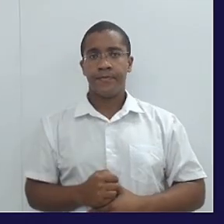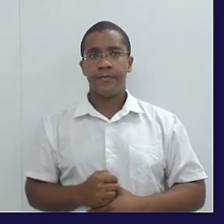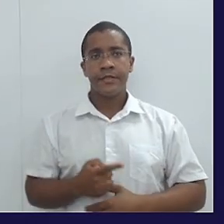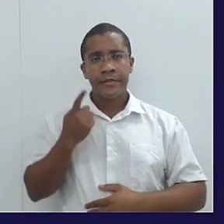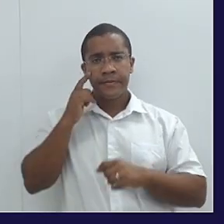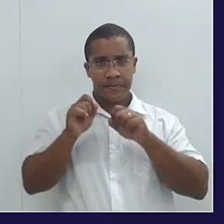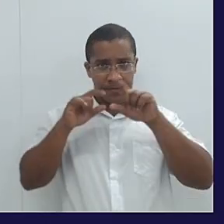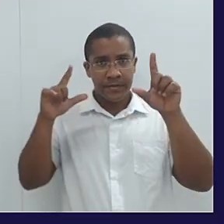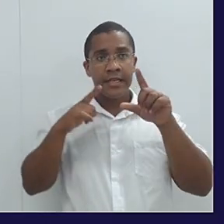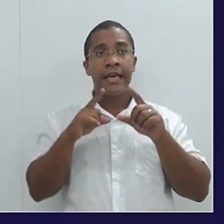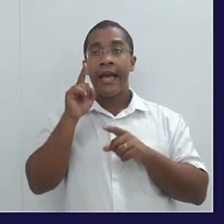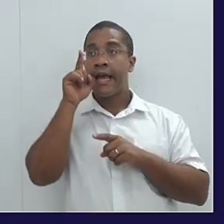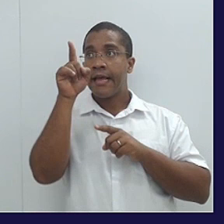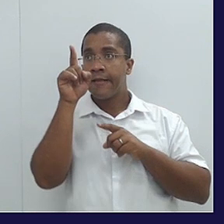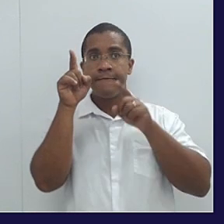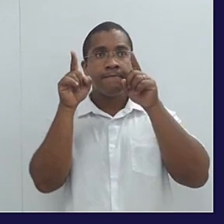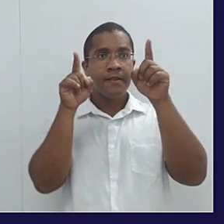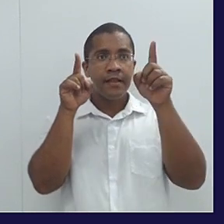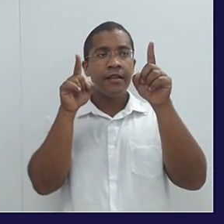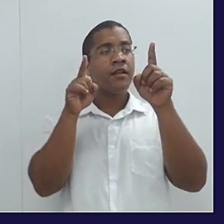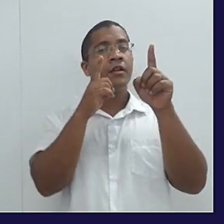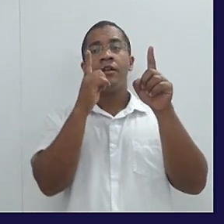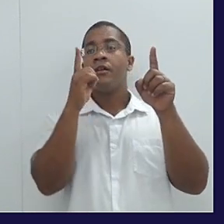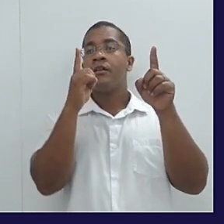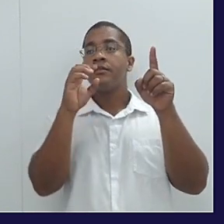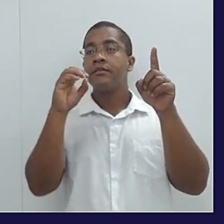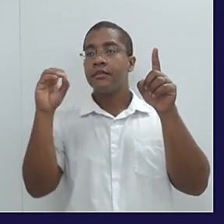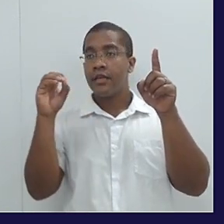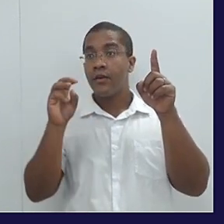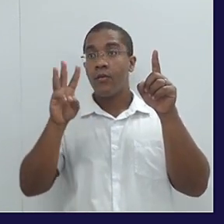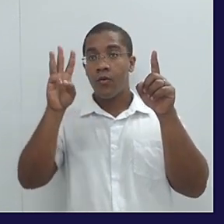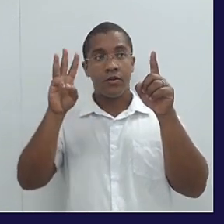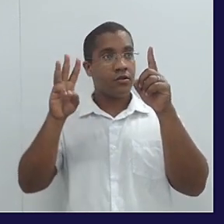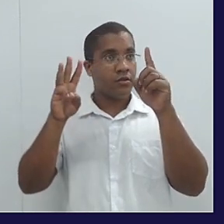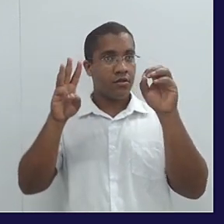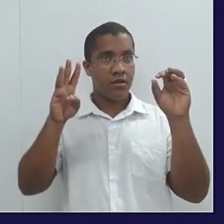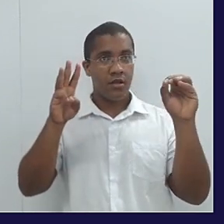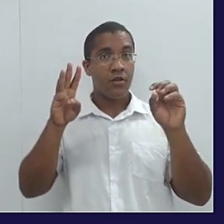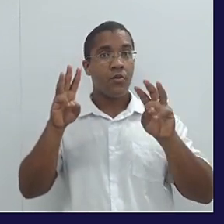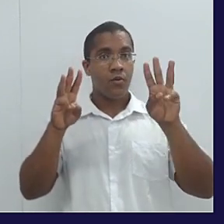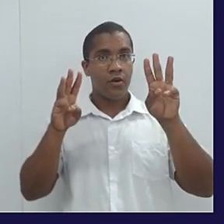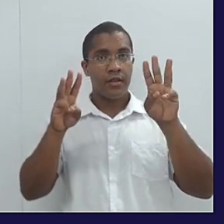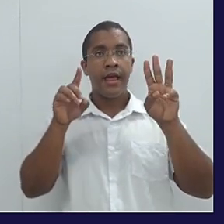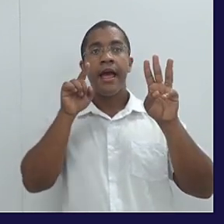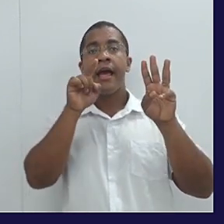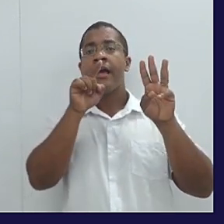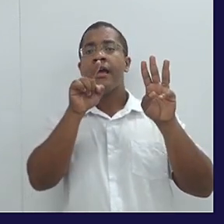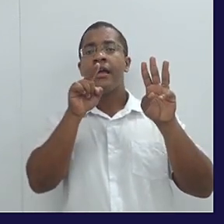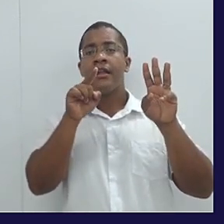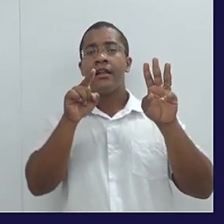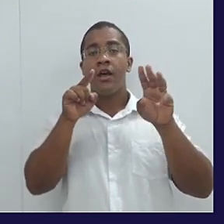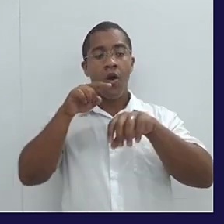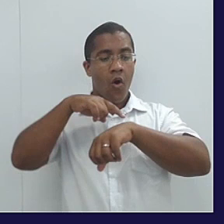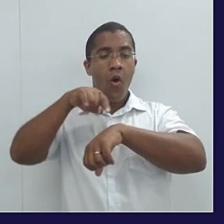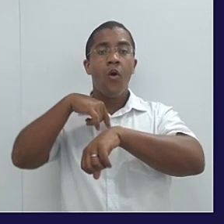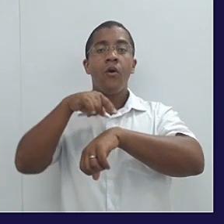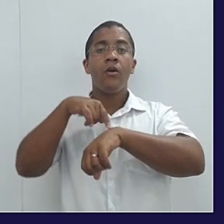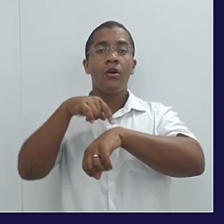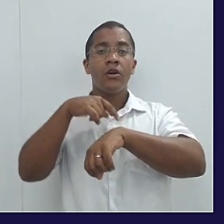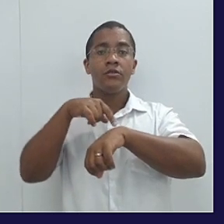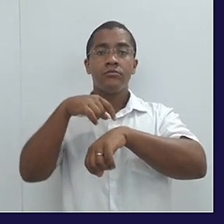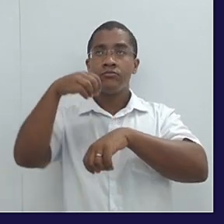aí na telinha. Cada lâmpada, né, ela tem 100 watts. Né? E essas lâmpadas elas vão